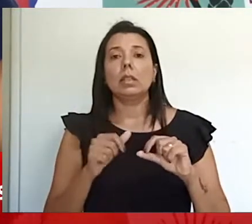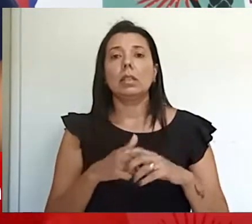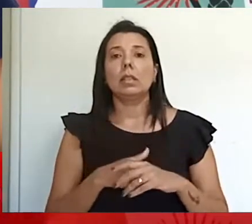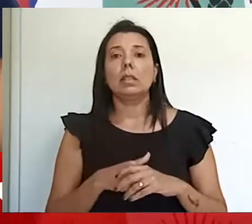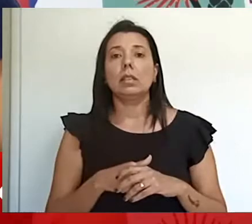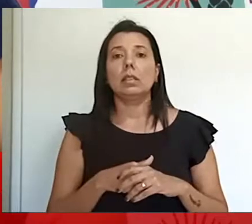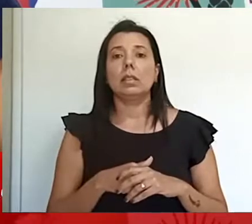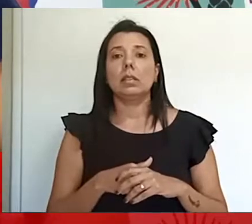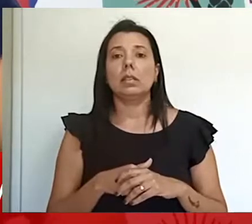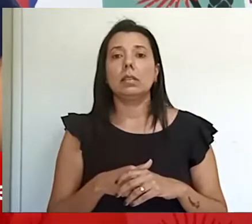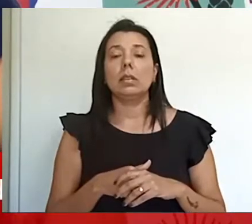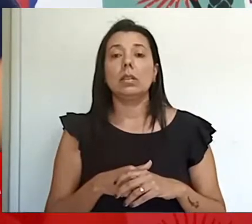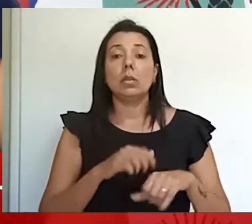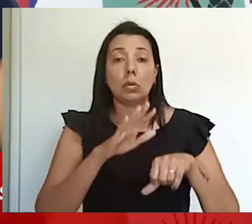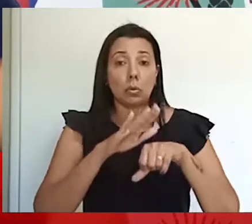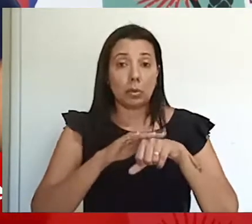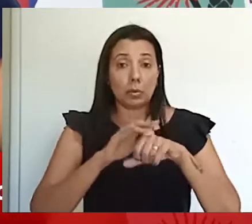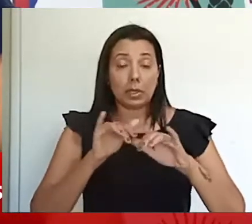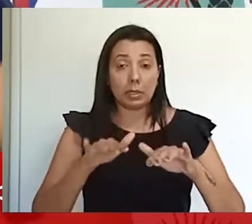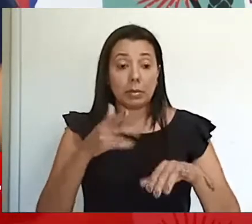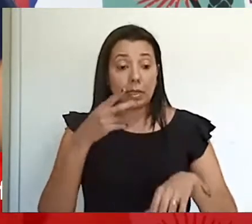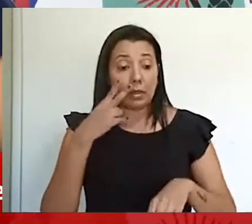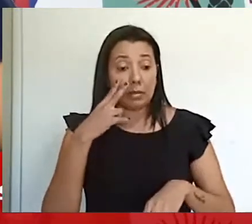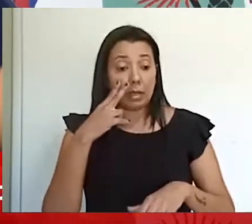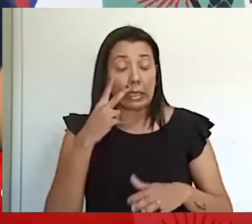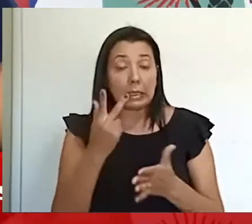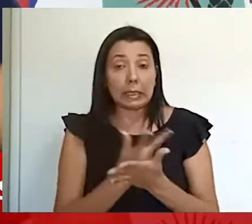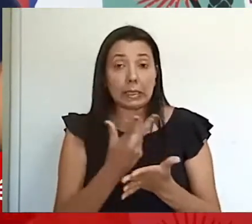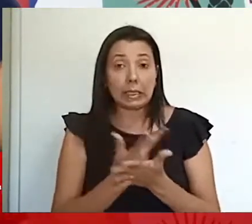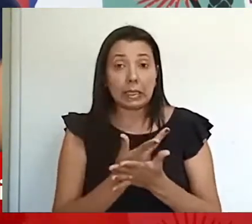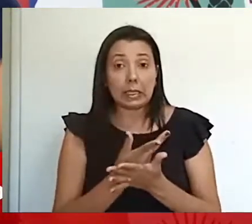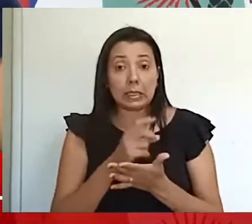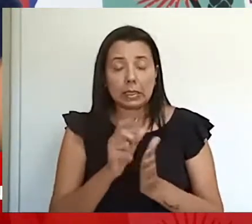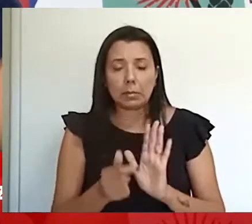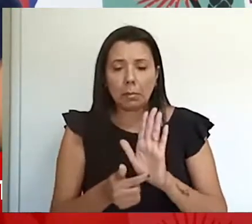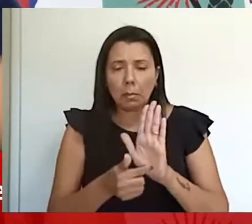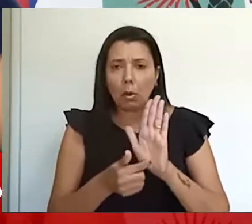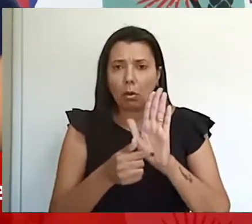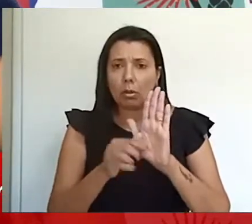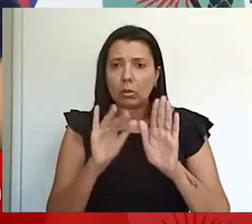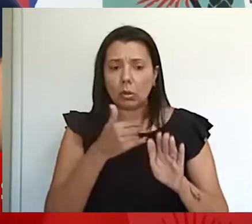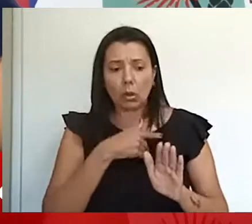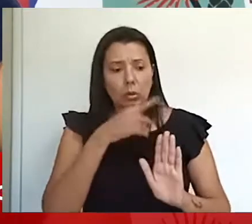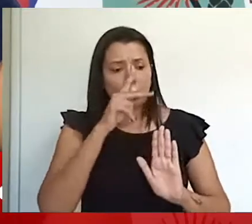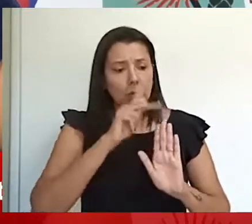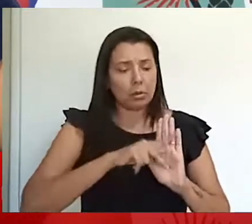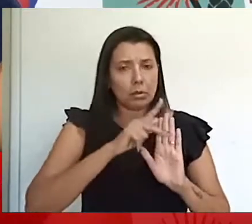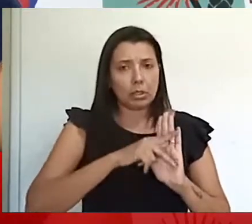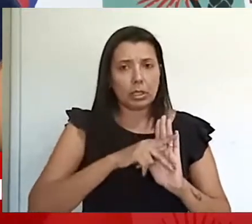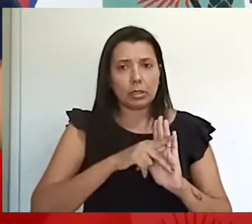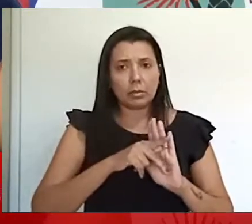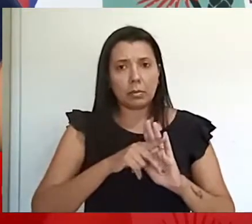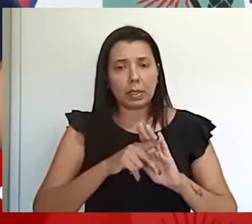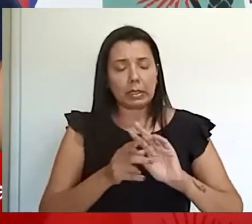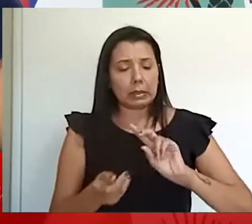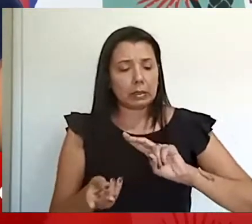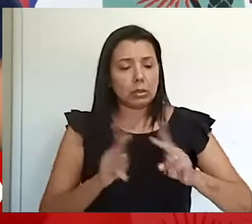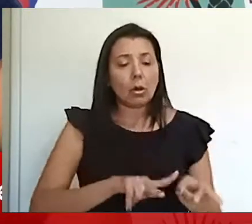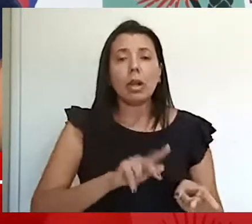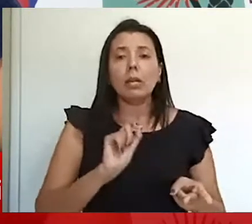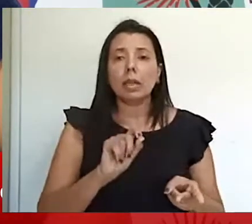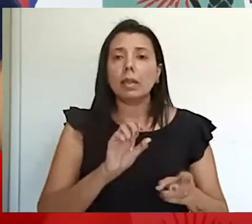gente vê o abismo, né? Que o abismo social mostra, e o nosso projeto para reverter isso certamente é